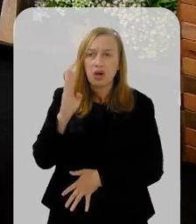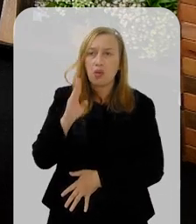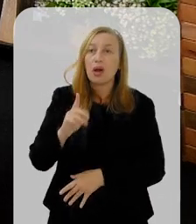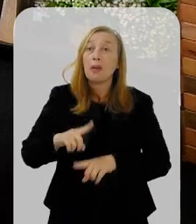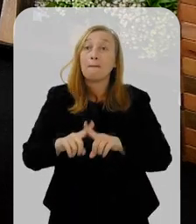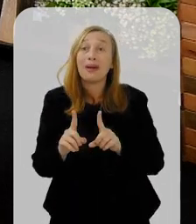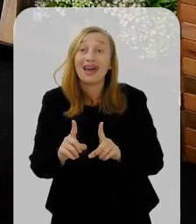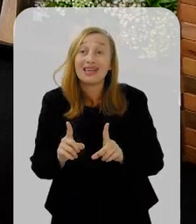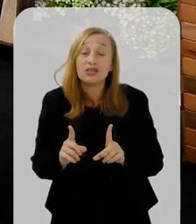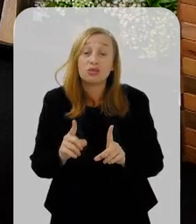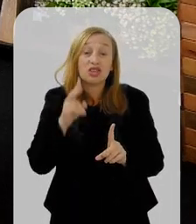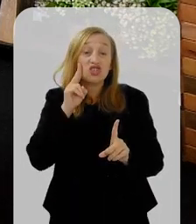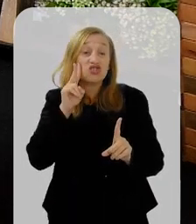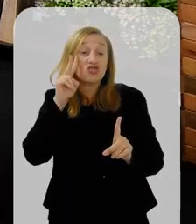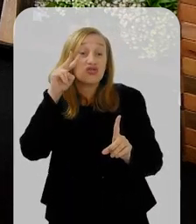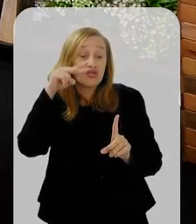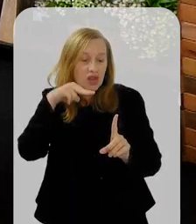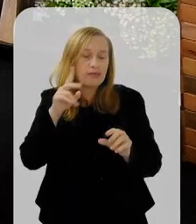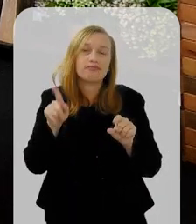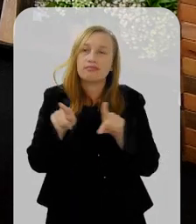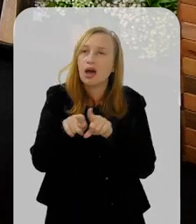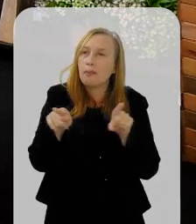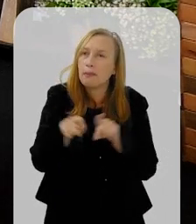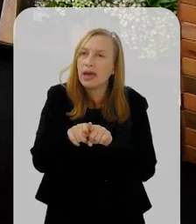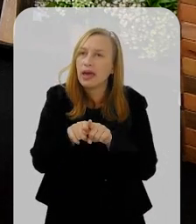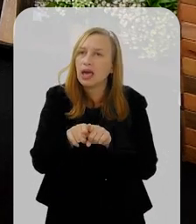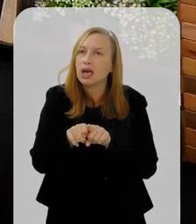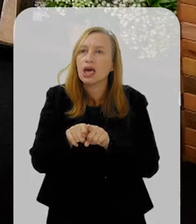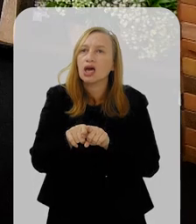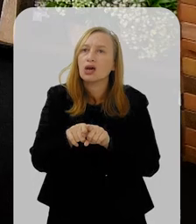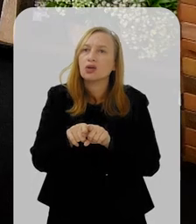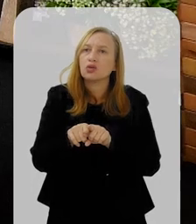Claro. fundamental, a gente precisa ter um olhar humano. Só que quando a gente olha